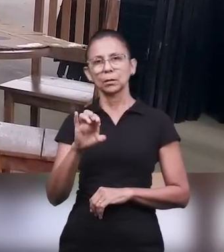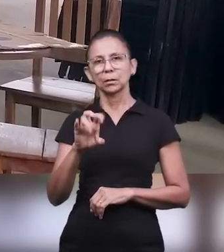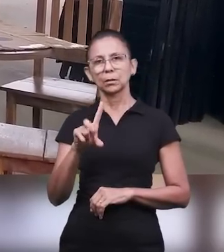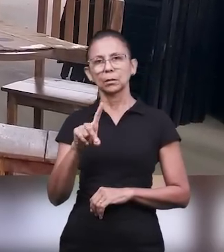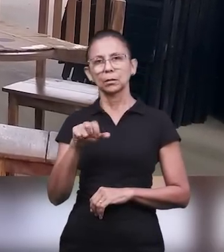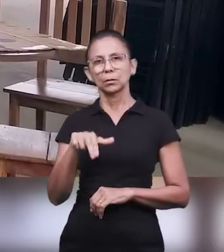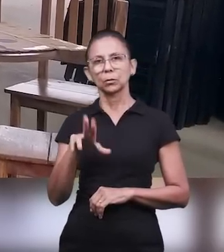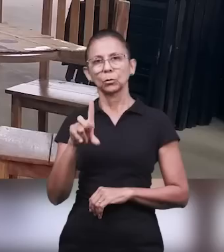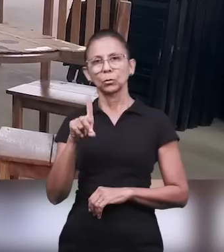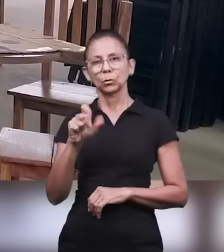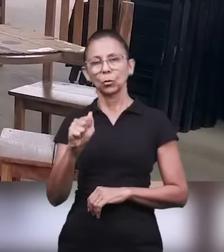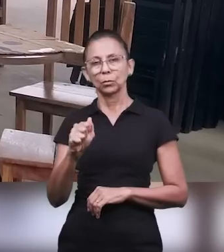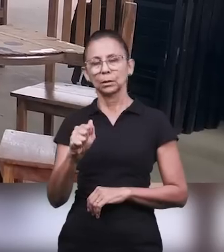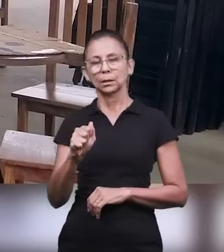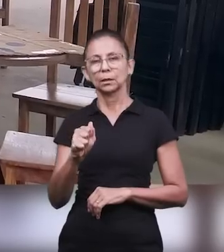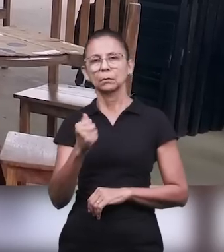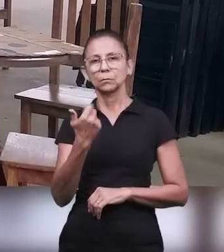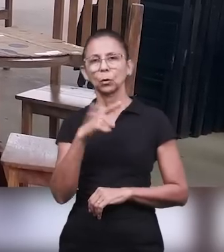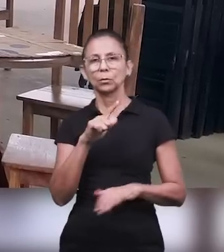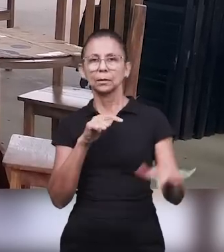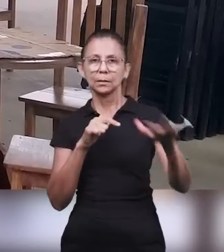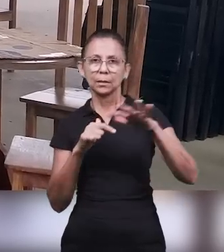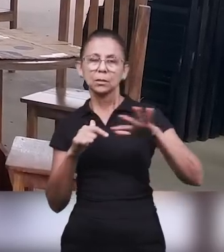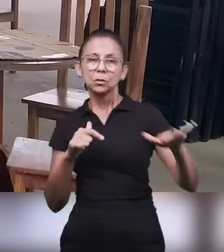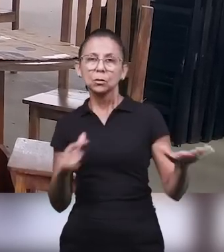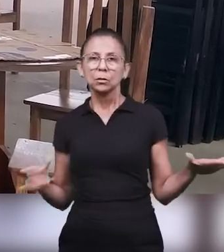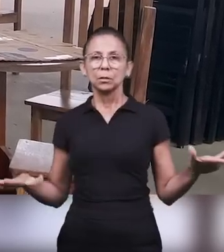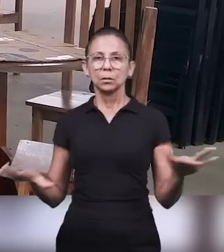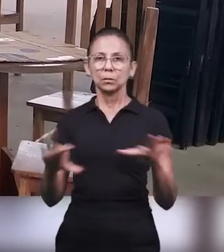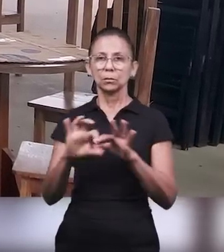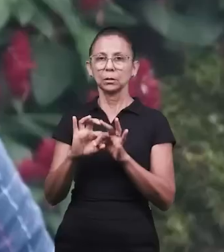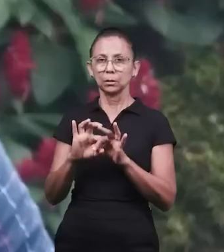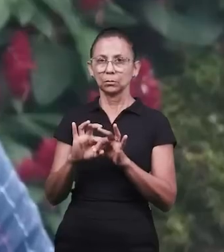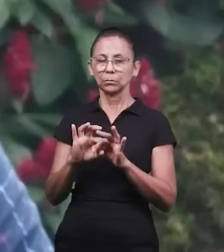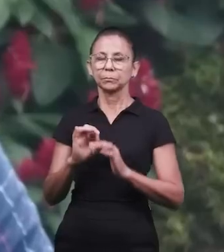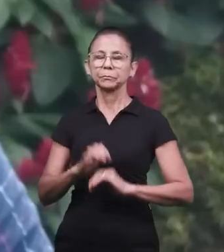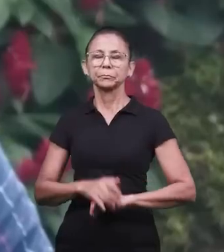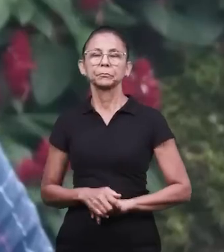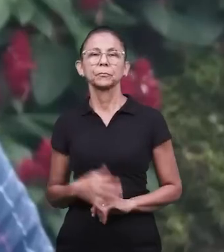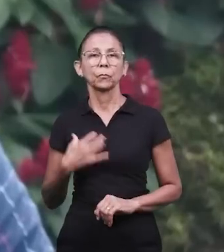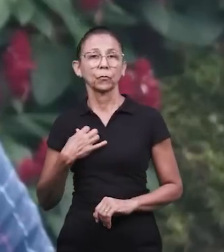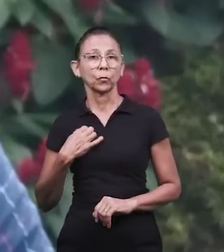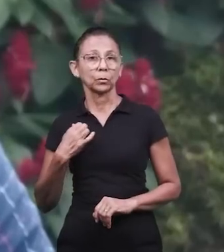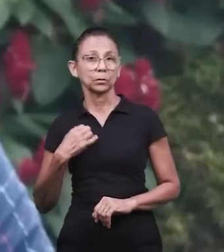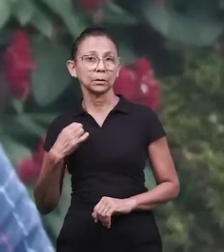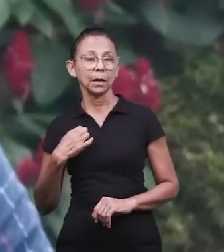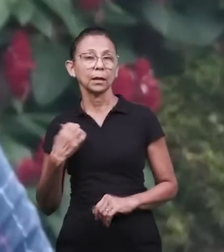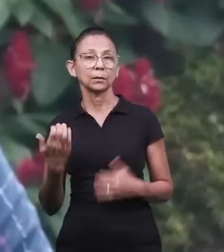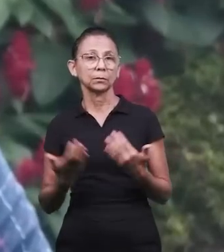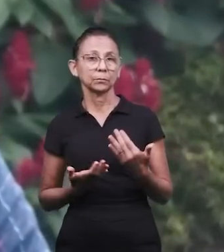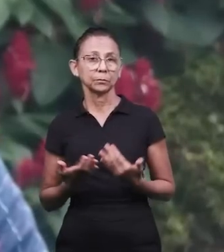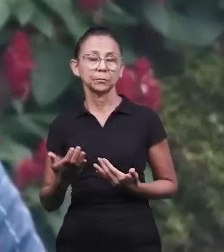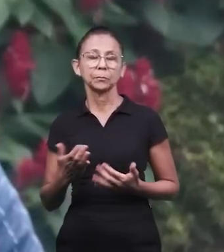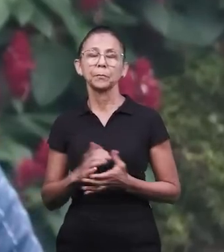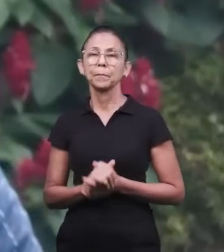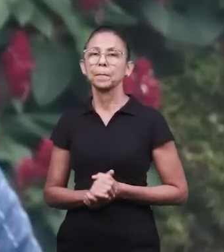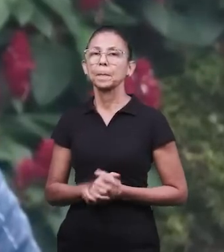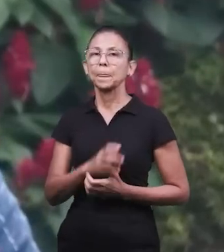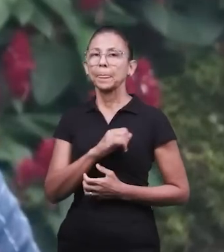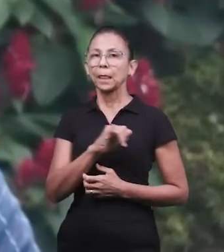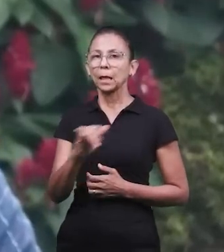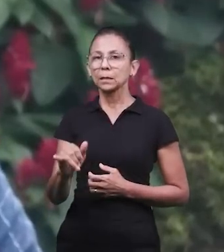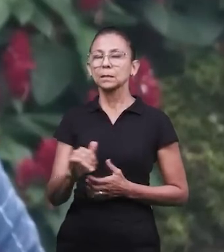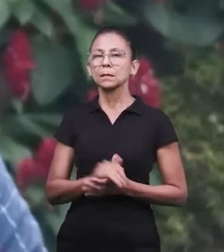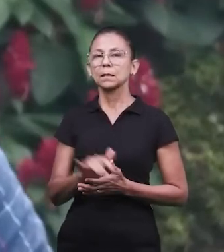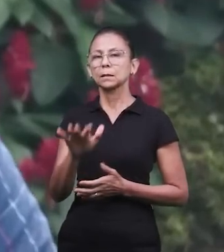que estão aqui como voluntários, glorificando ao nome do Senhor. E nós queremos aqui compartilhar os eventos que ocorreram na área de